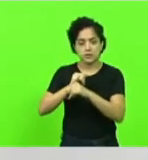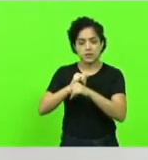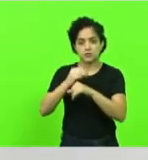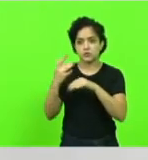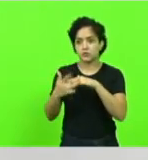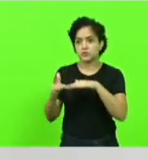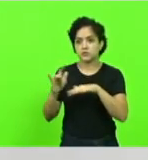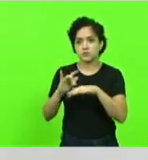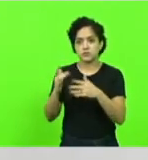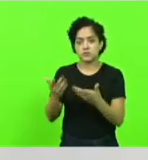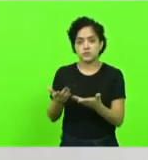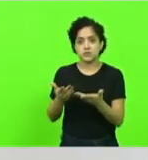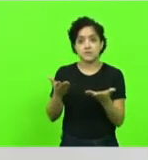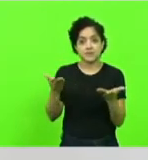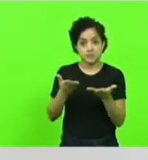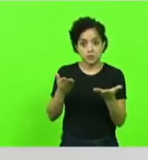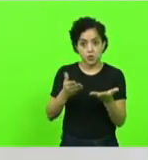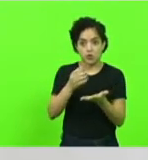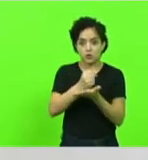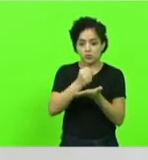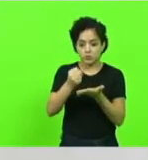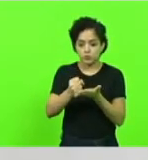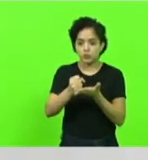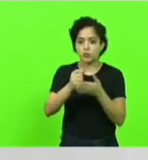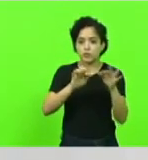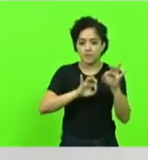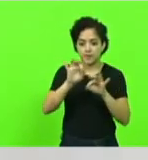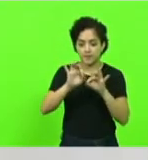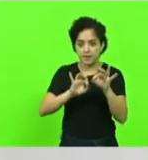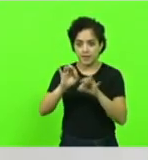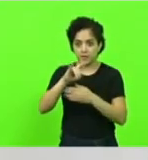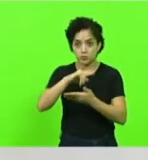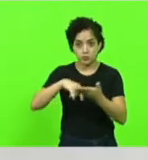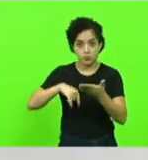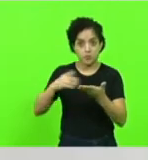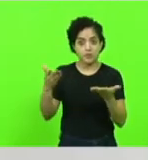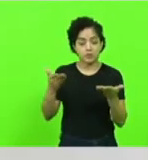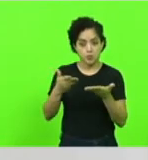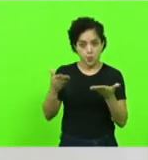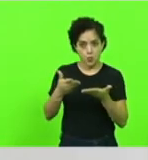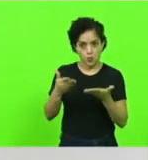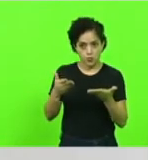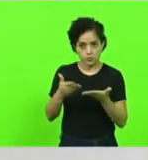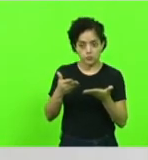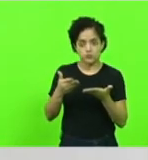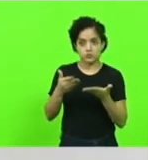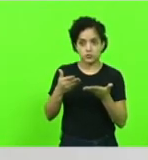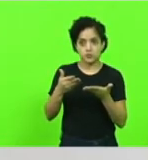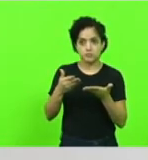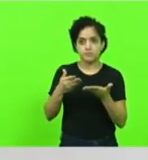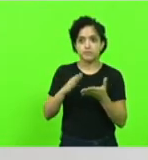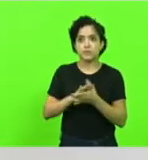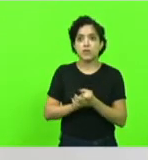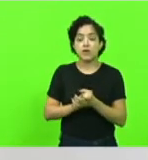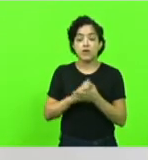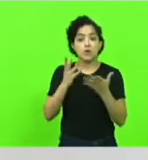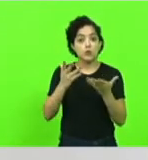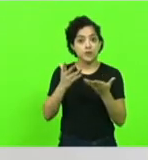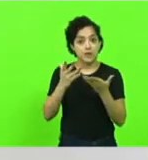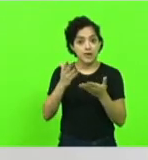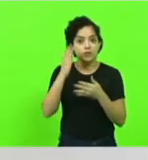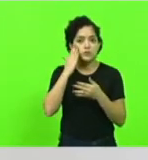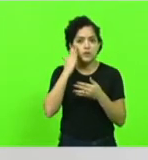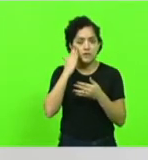Só que agora eu estou protocolando um documento hoje ao comandante do Corpo de Bombeiros. Eu quero saber, senhor